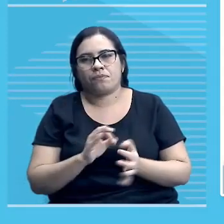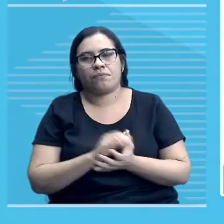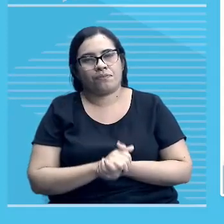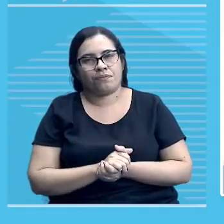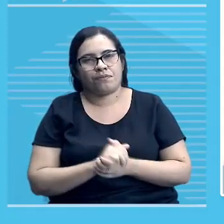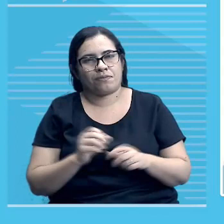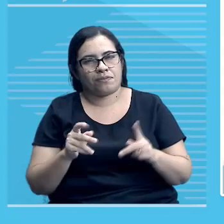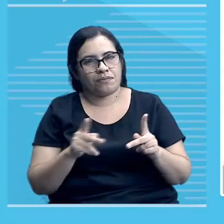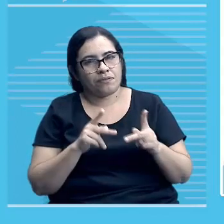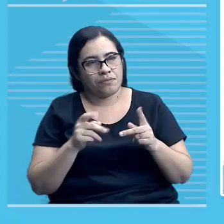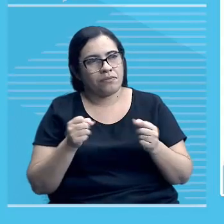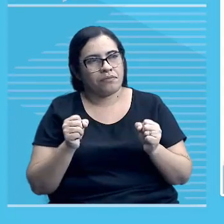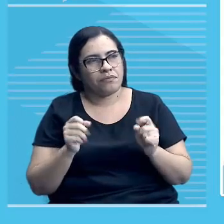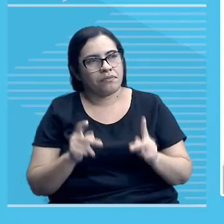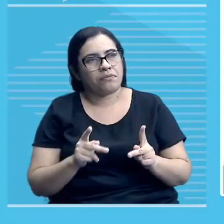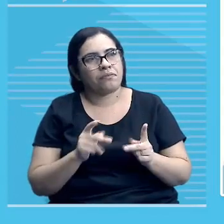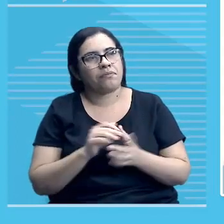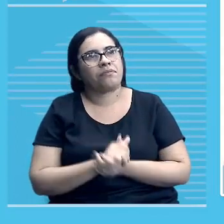Beleza?